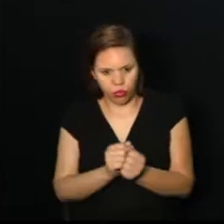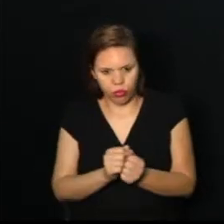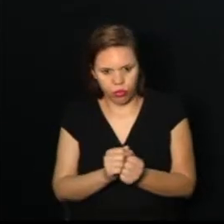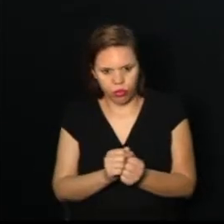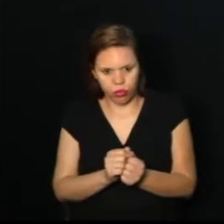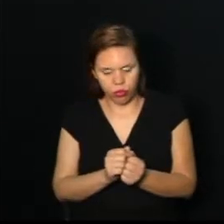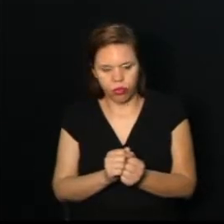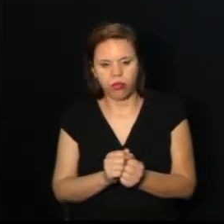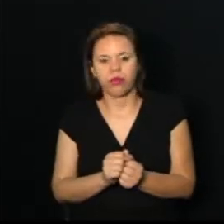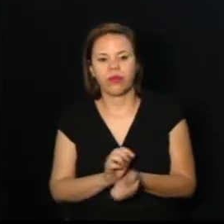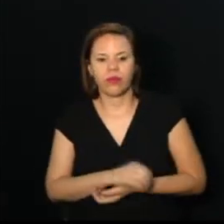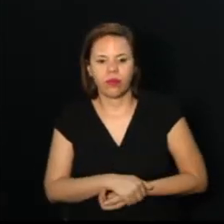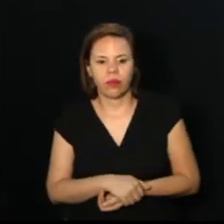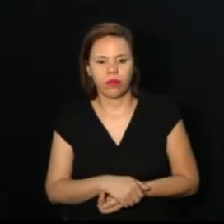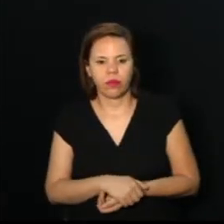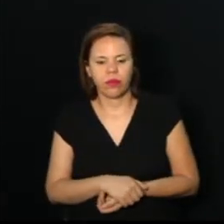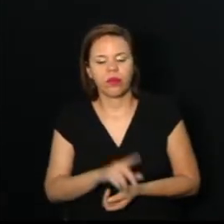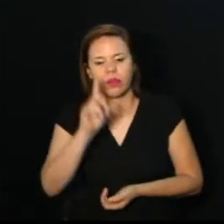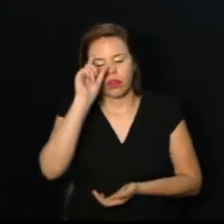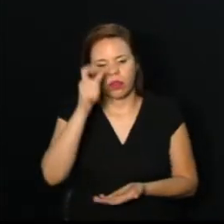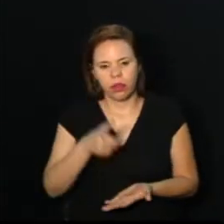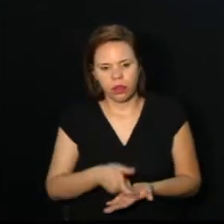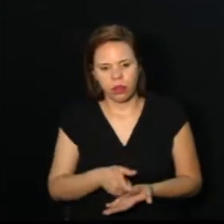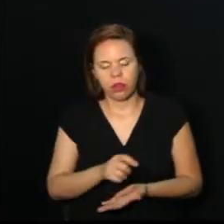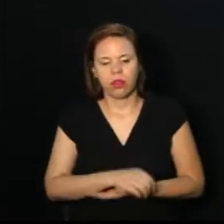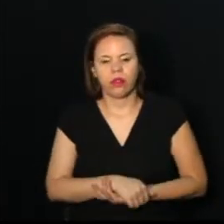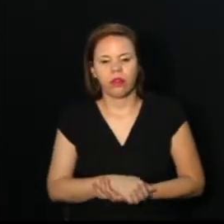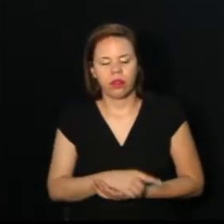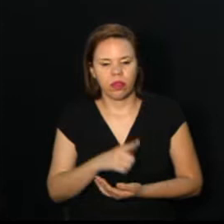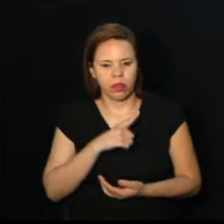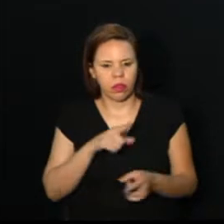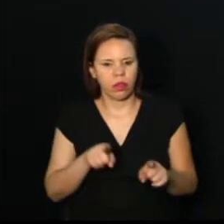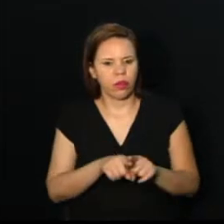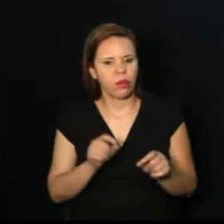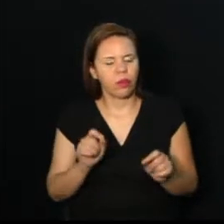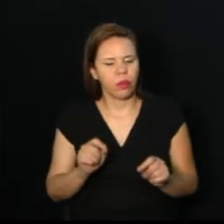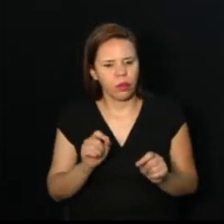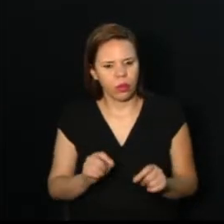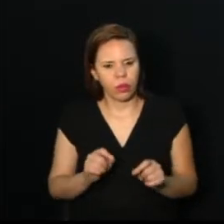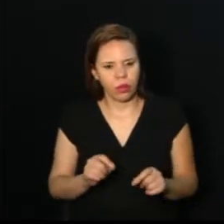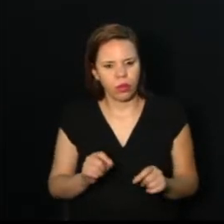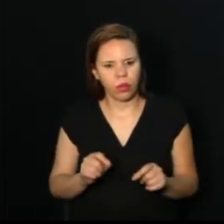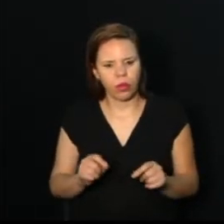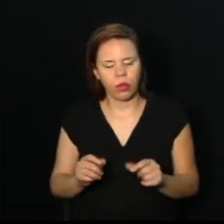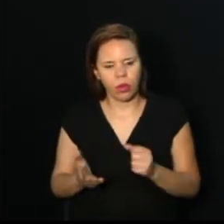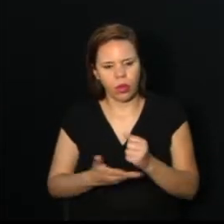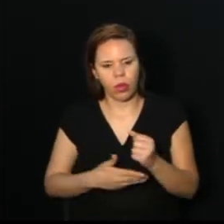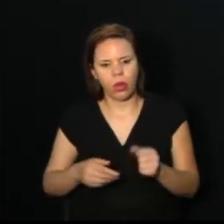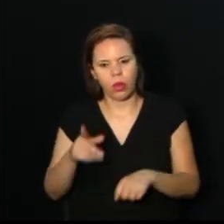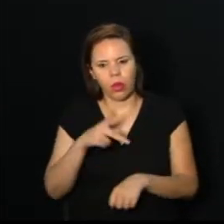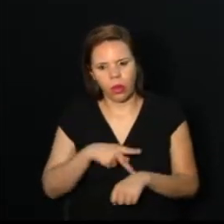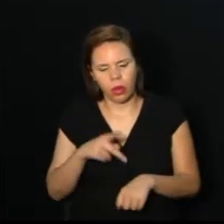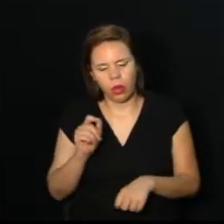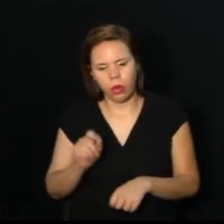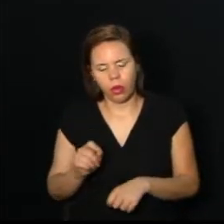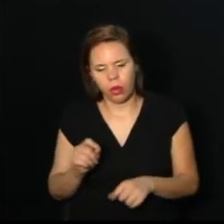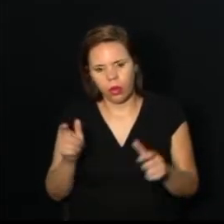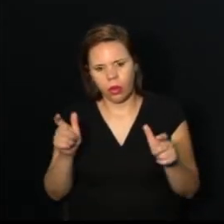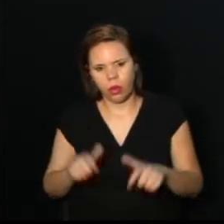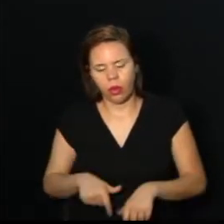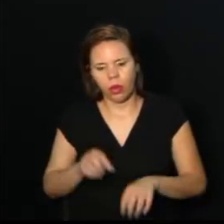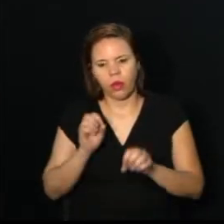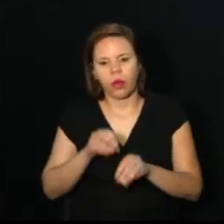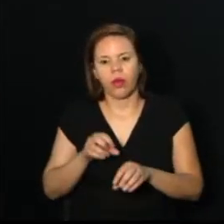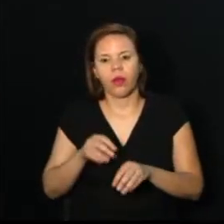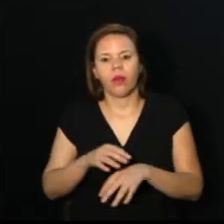o aporte da dislexia, o aporte de um país onde a